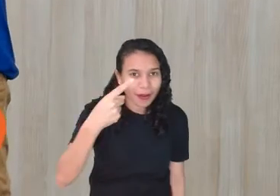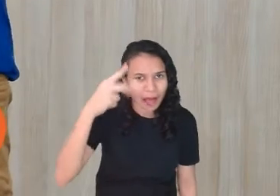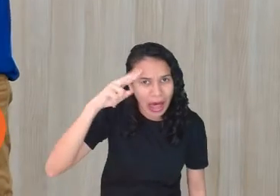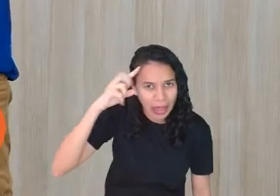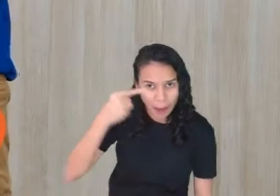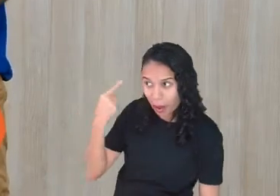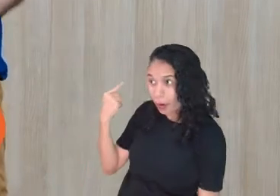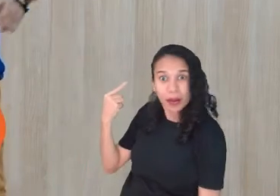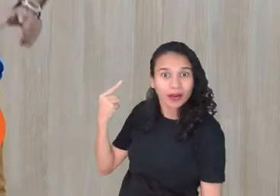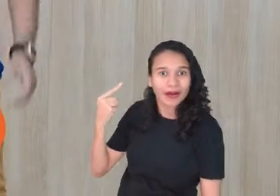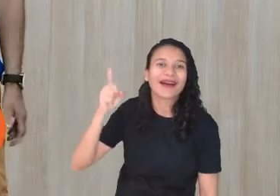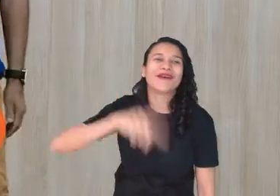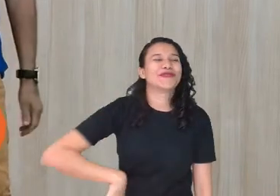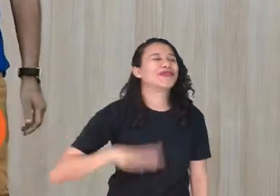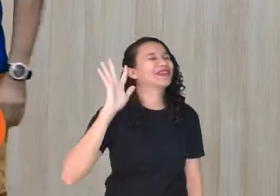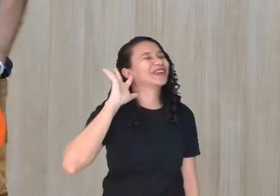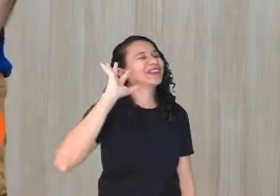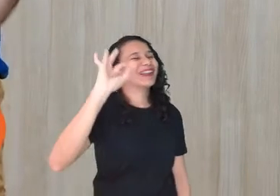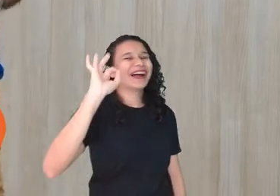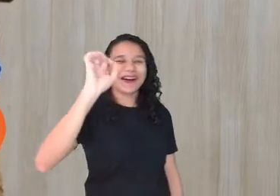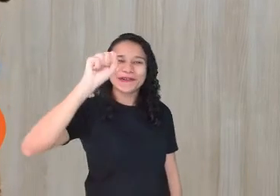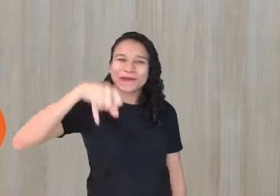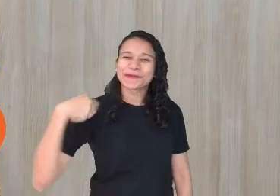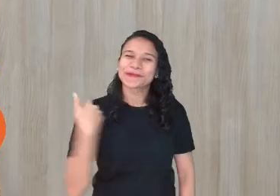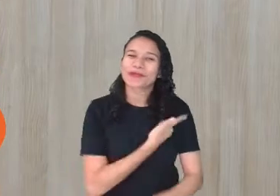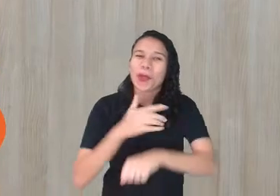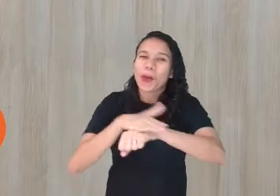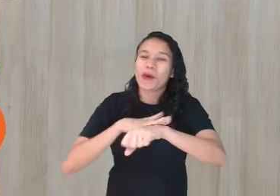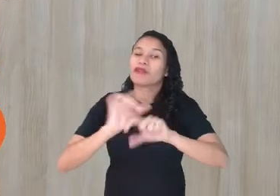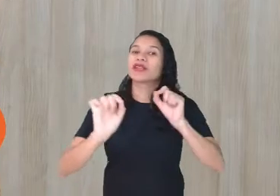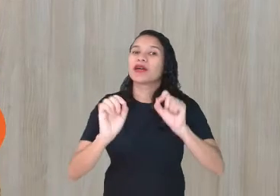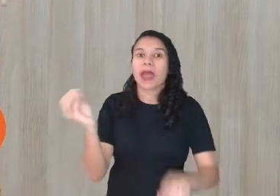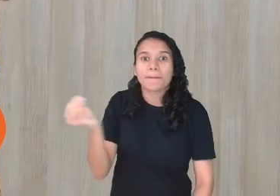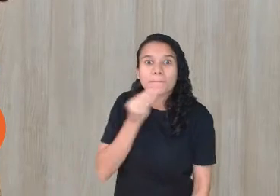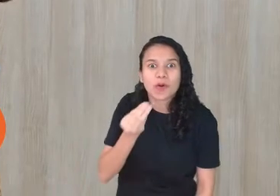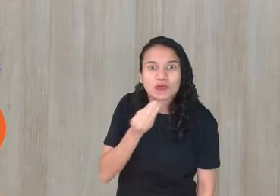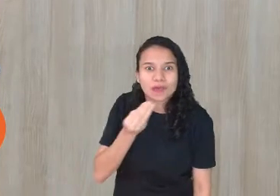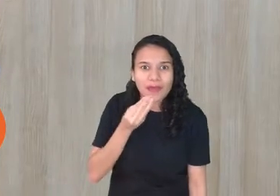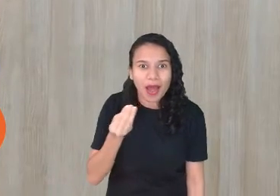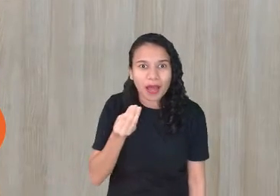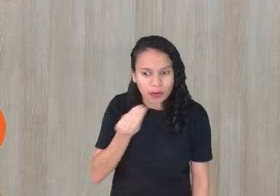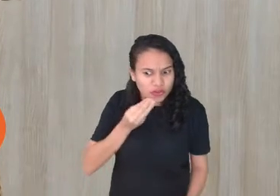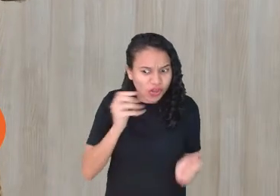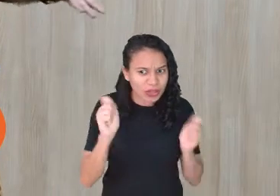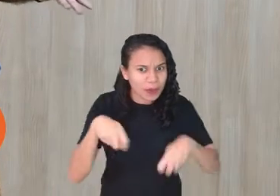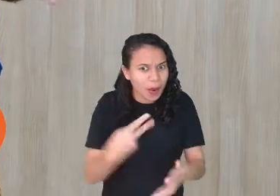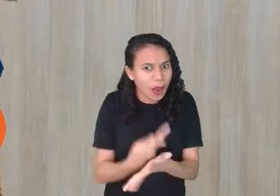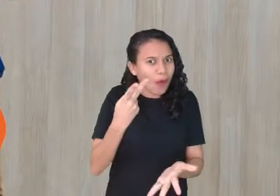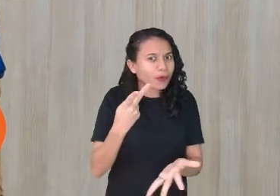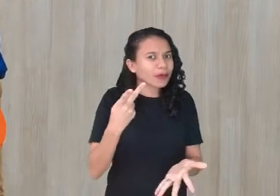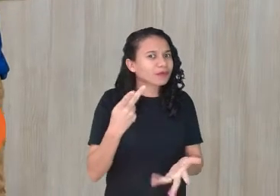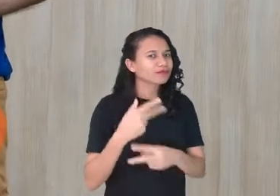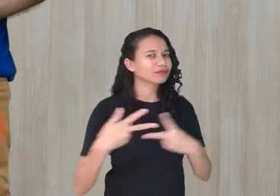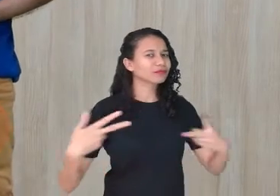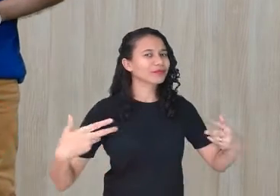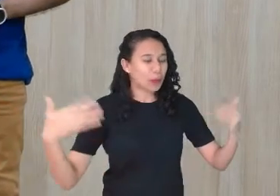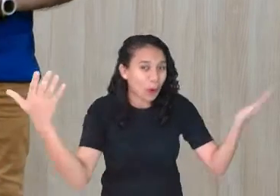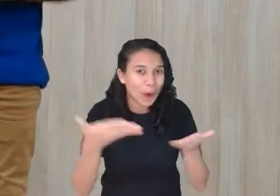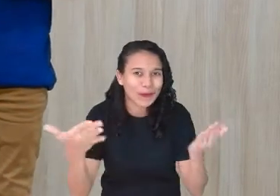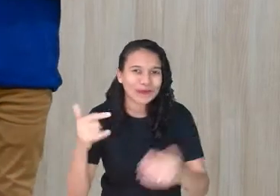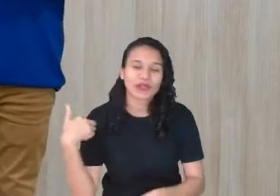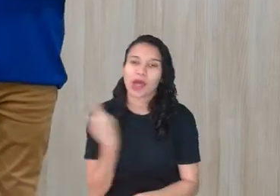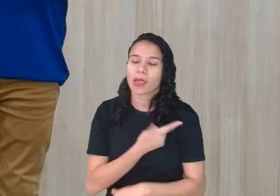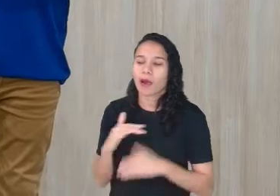da aula passada? Foi massa, hein? Falamos sobre possibilidades, a chance de acontecer algo. Desta vez